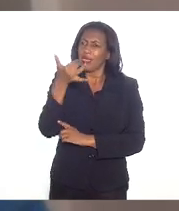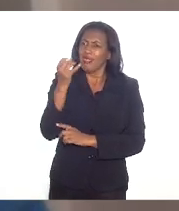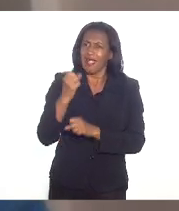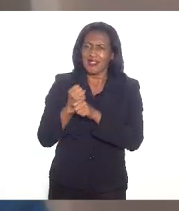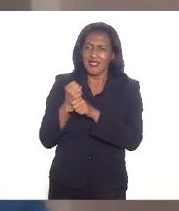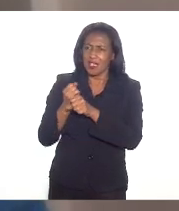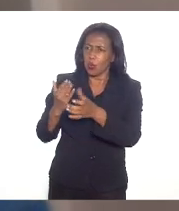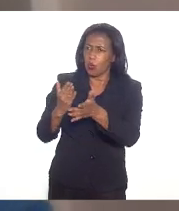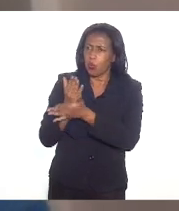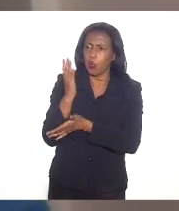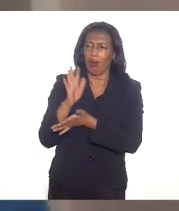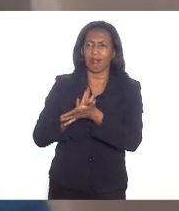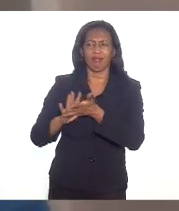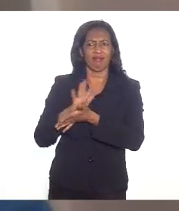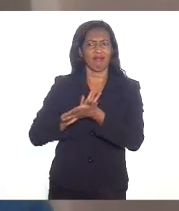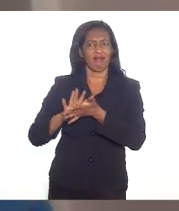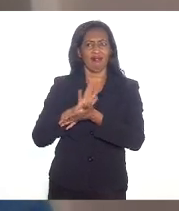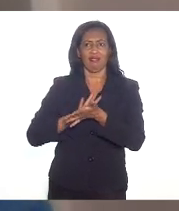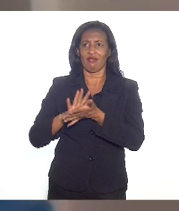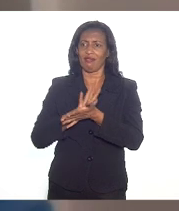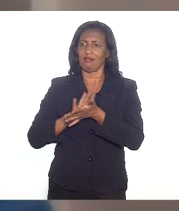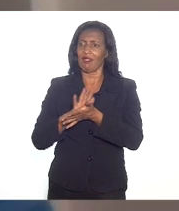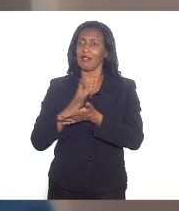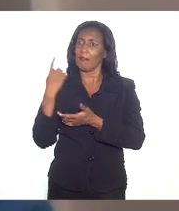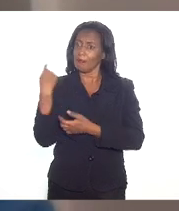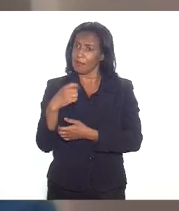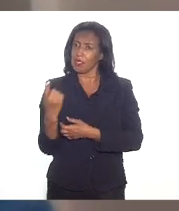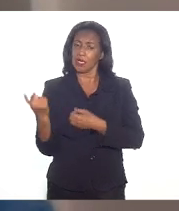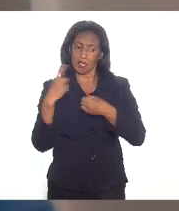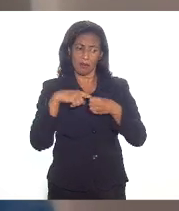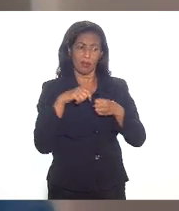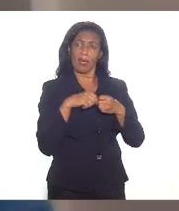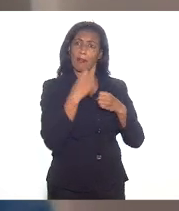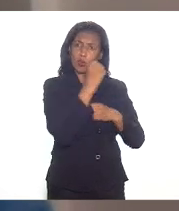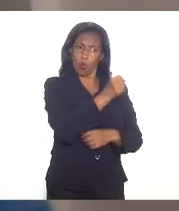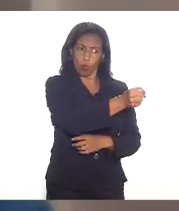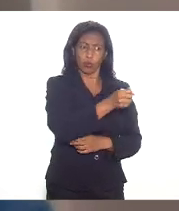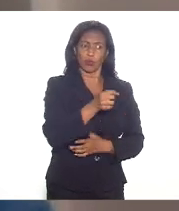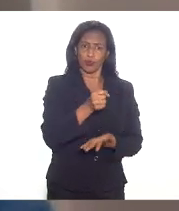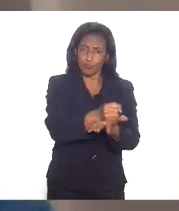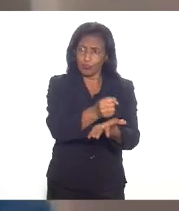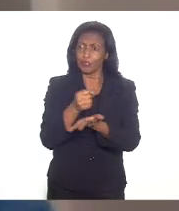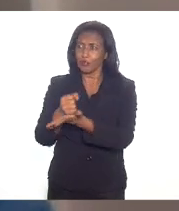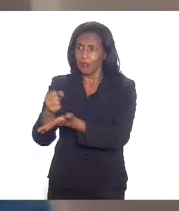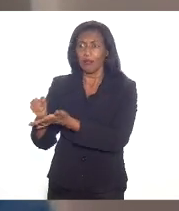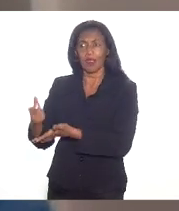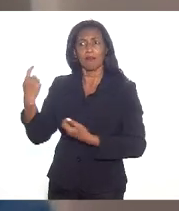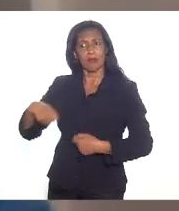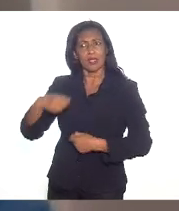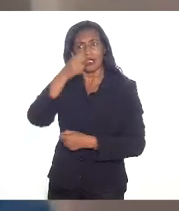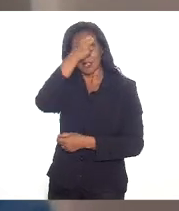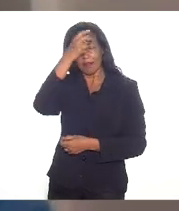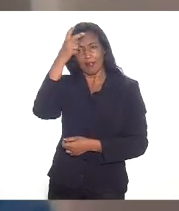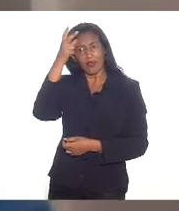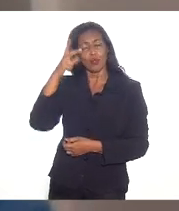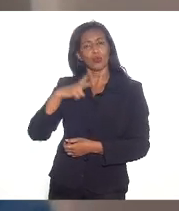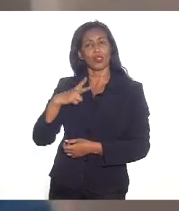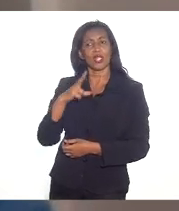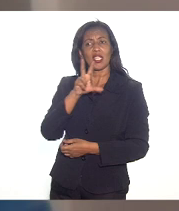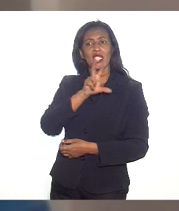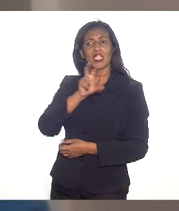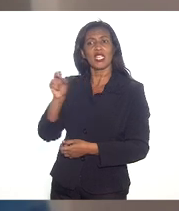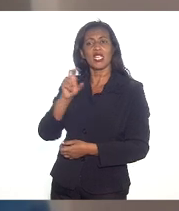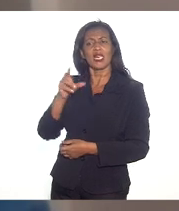5 ou 10 anos, né? Além de para repor aonde, para botar onde não tem, né? A Prefeitura do Rio tem cerca de 500 assistentes